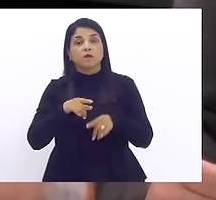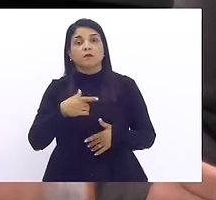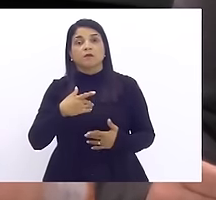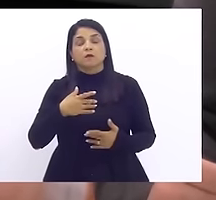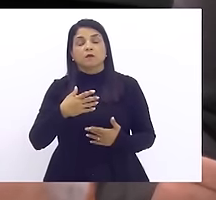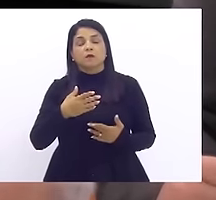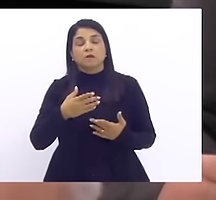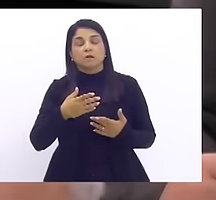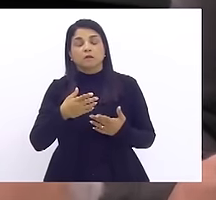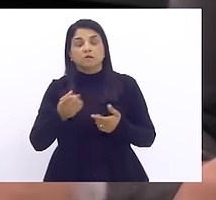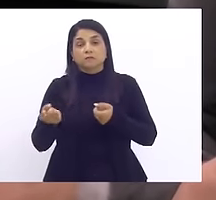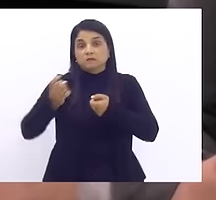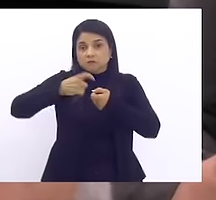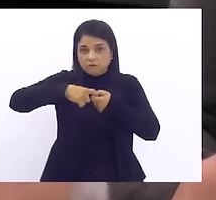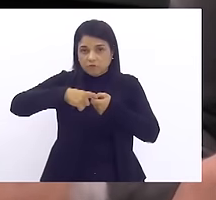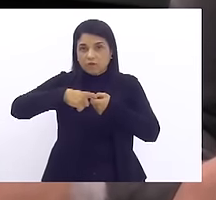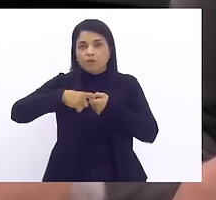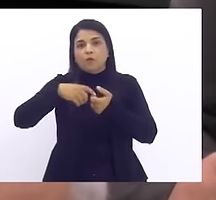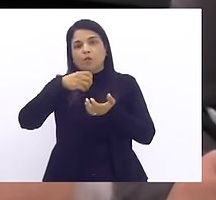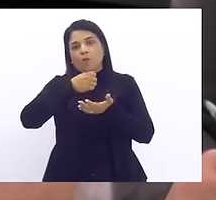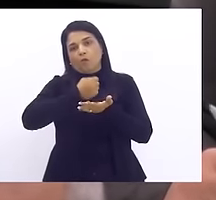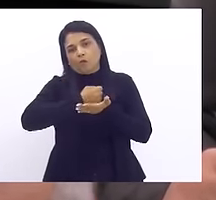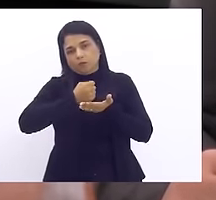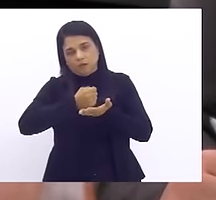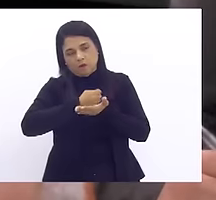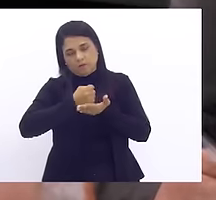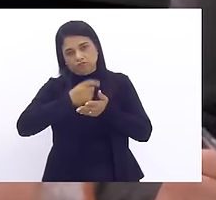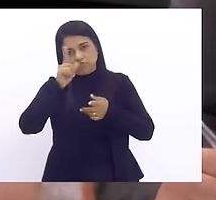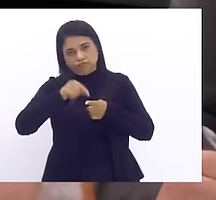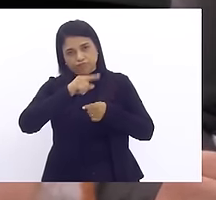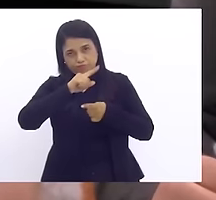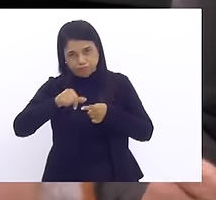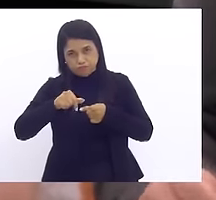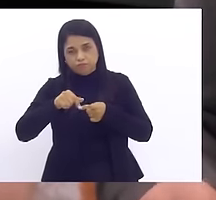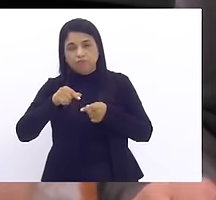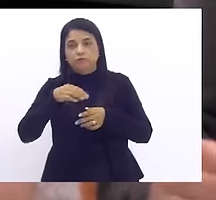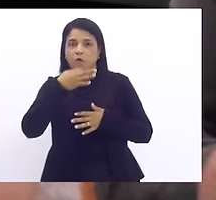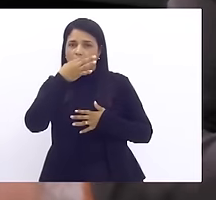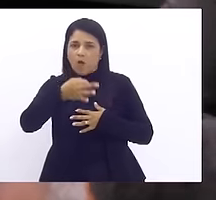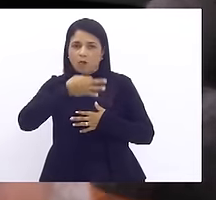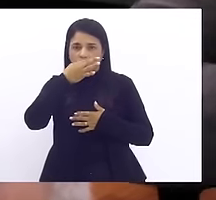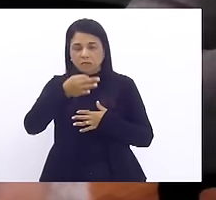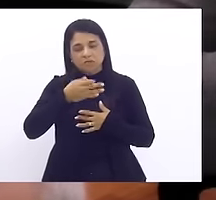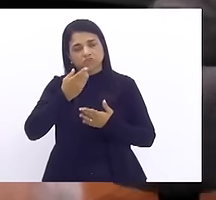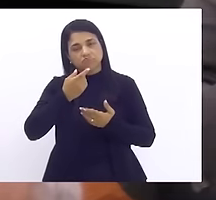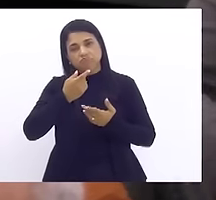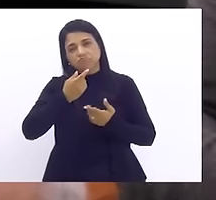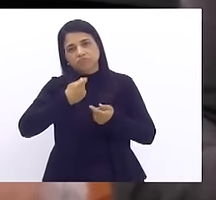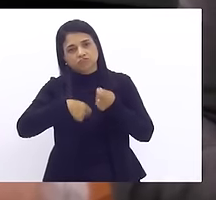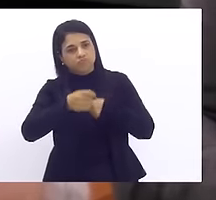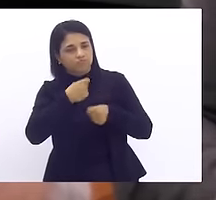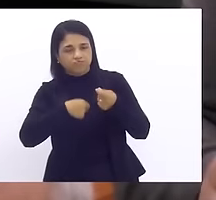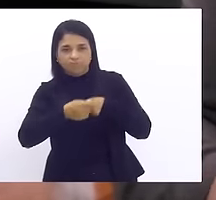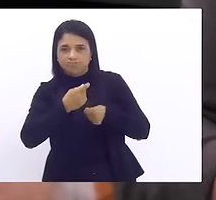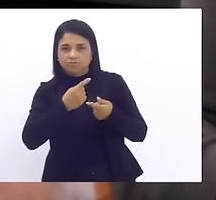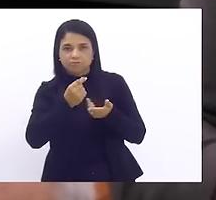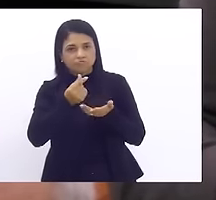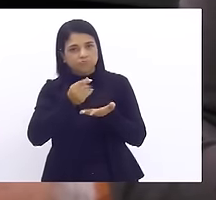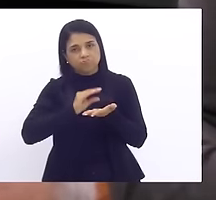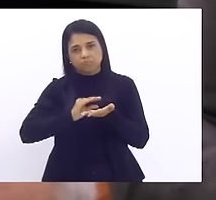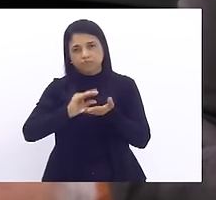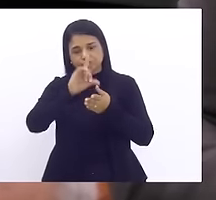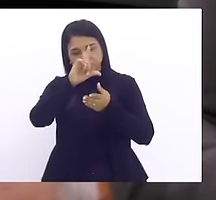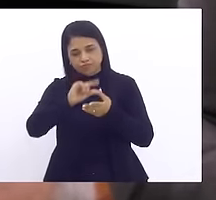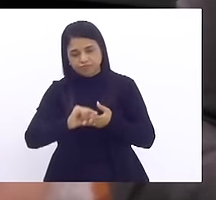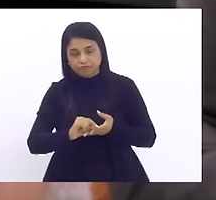os contratos ela rescindiu unilateralmente por ao argumento de esgotamento financeiro e a